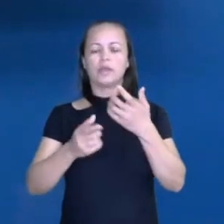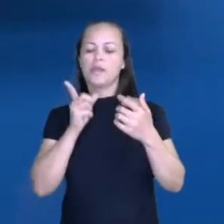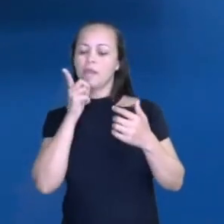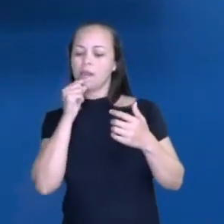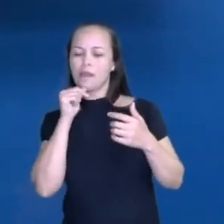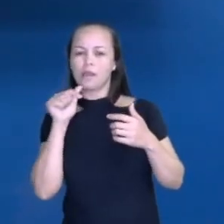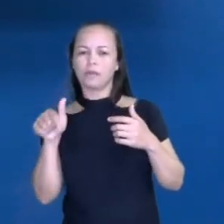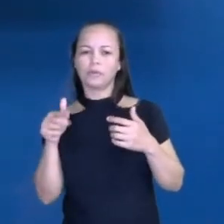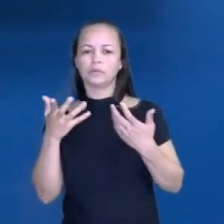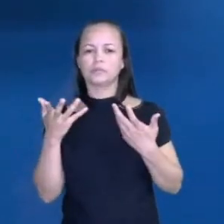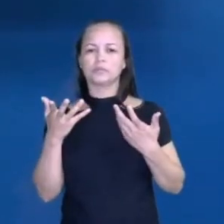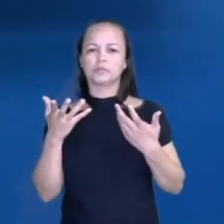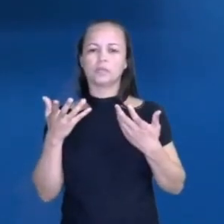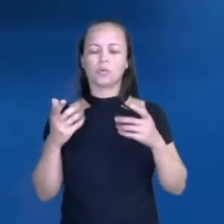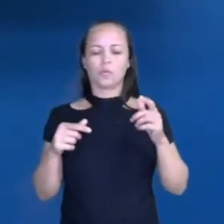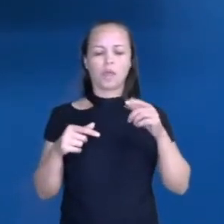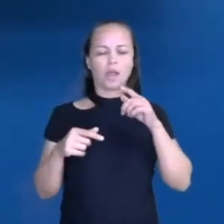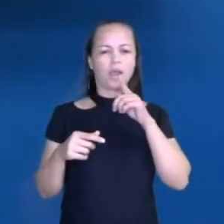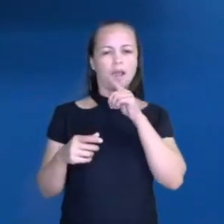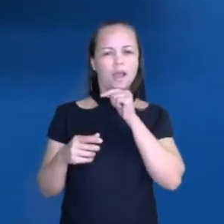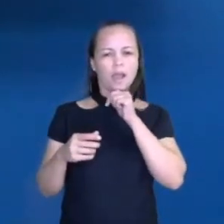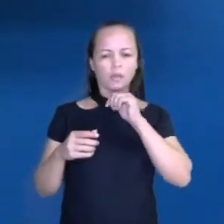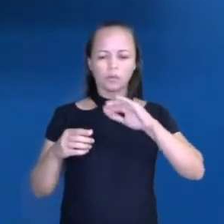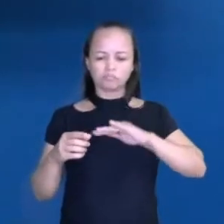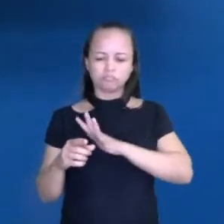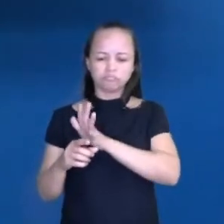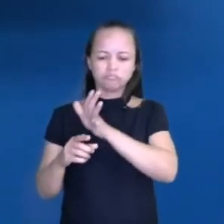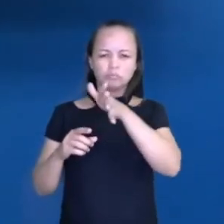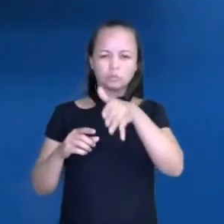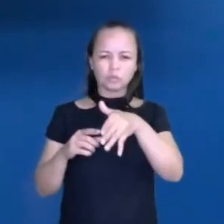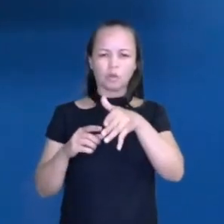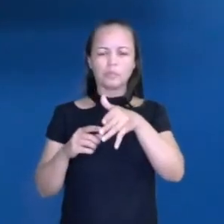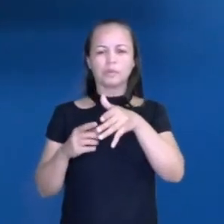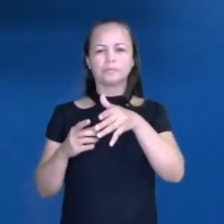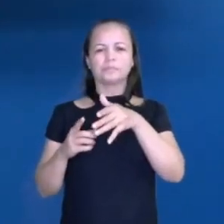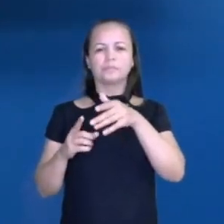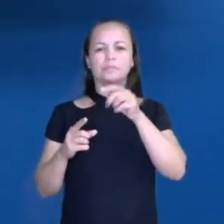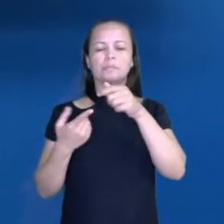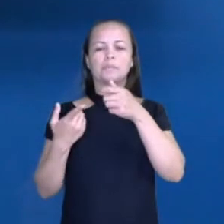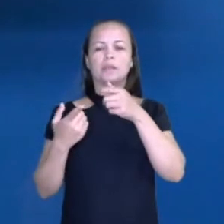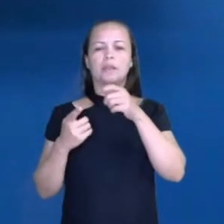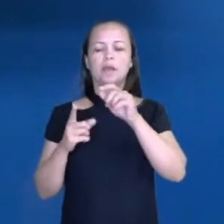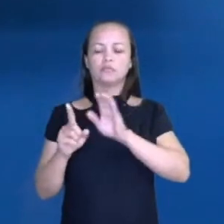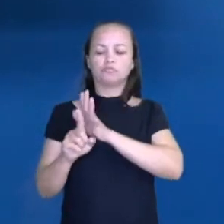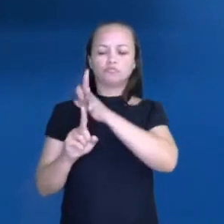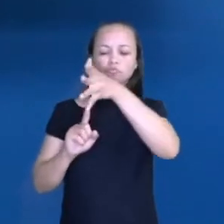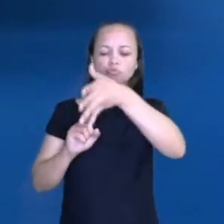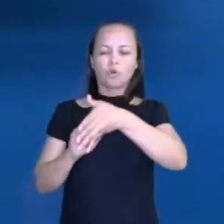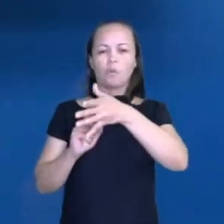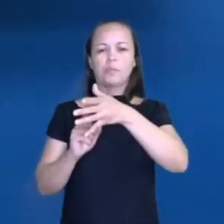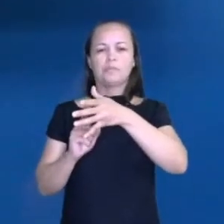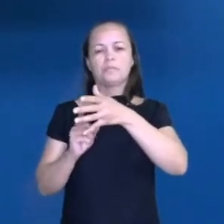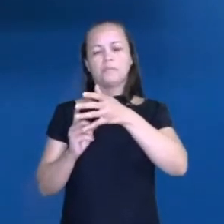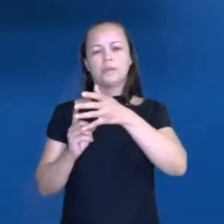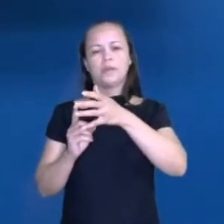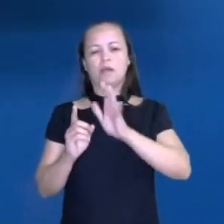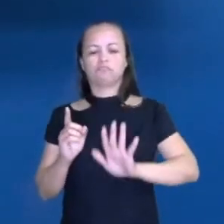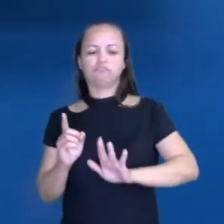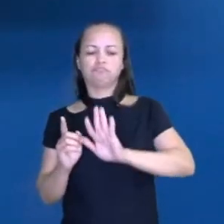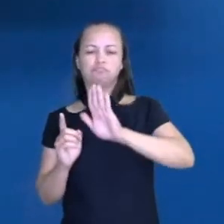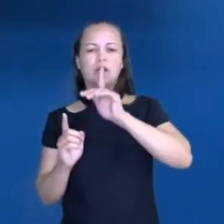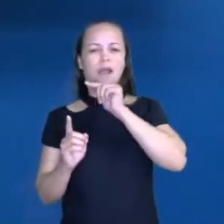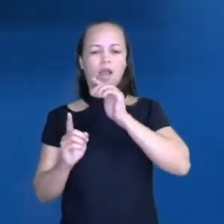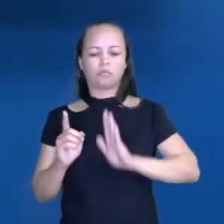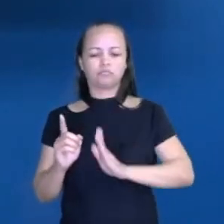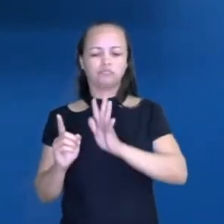a água no sobe pela torneira ela vai ter que descer Tá certo ele fluxo agora de ser aquele fluxo então é como sim o